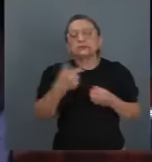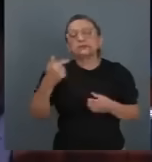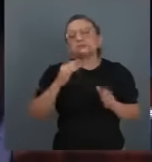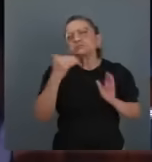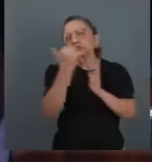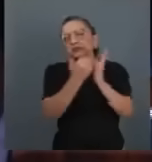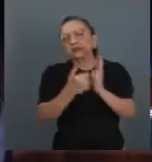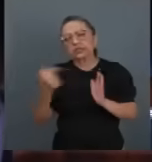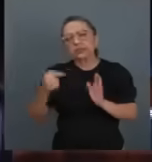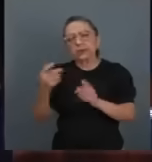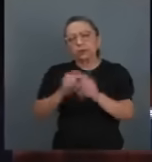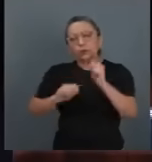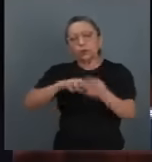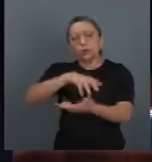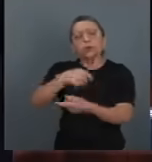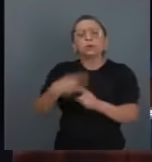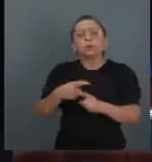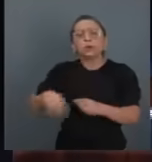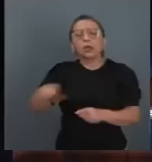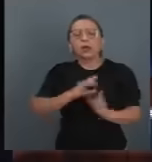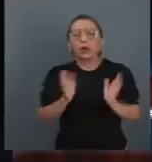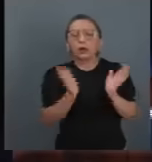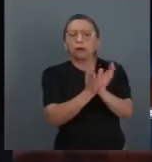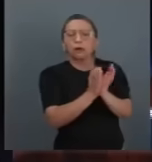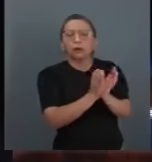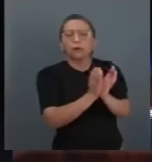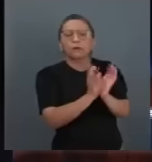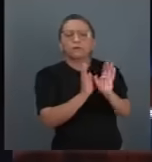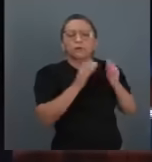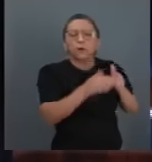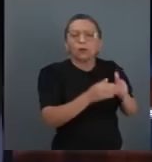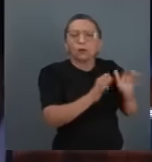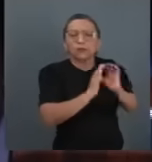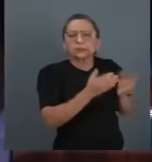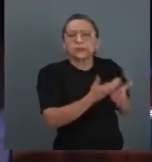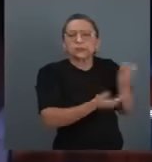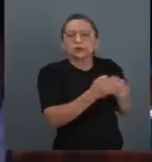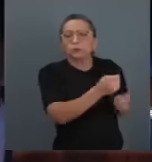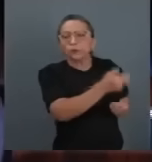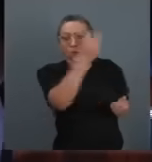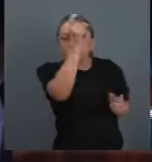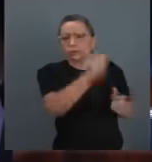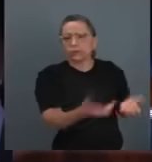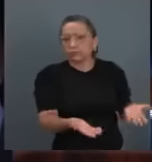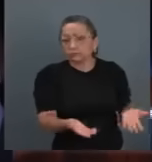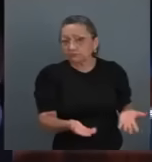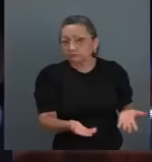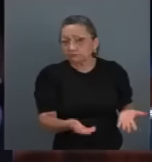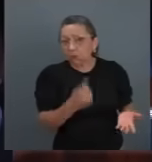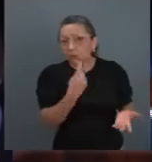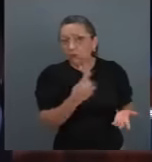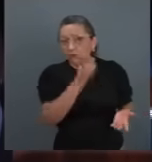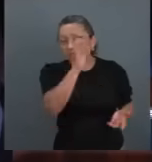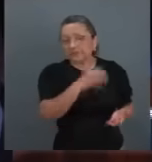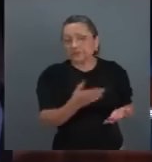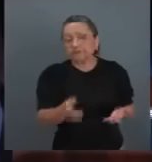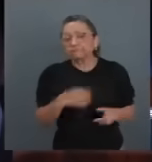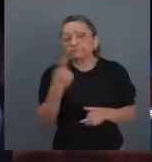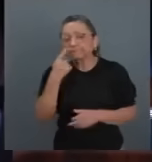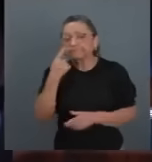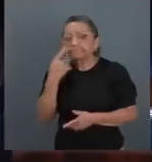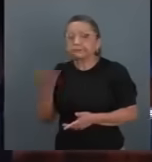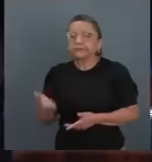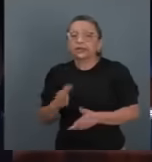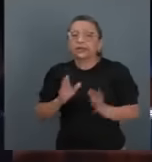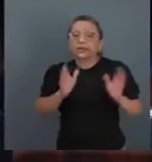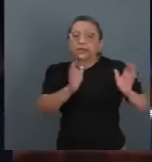mundo. E por que a riqueza está tão concentrada nas mãos de poucos? Há quem diga que é 1%. Enfim,